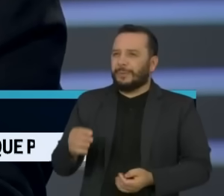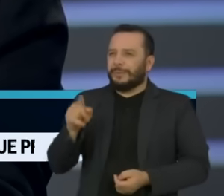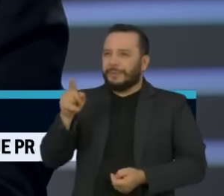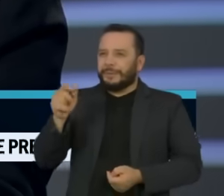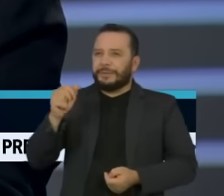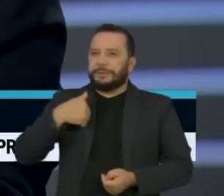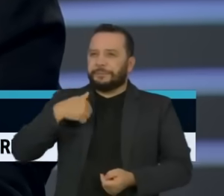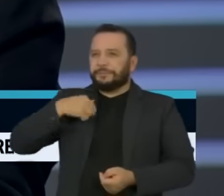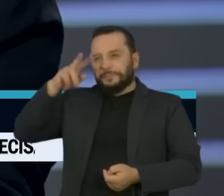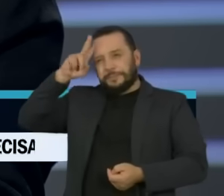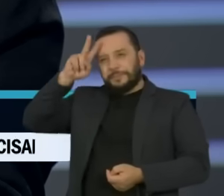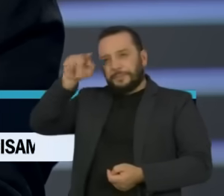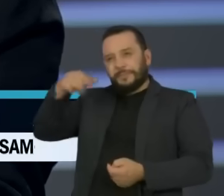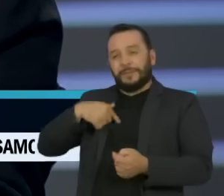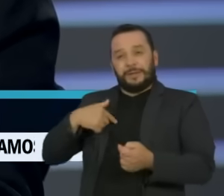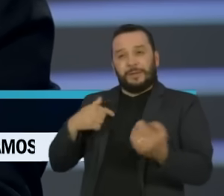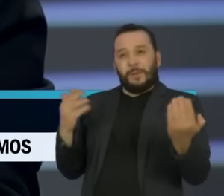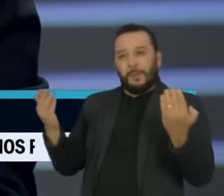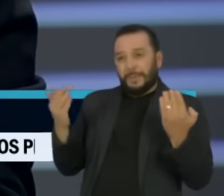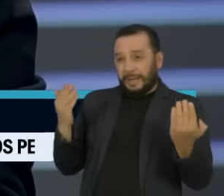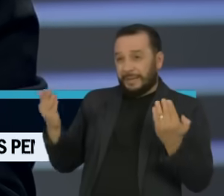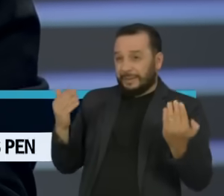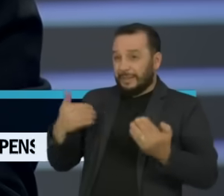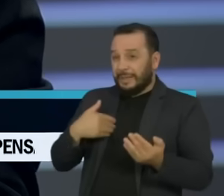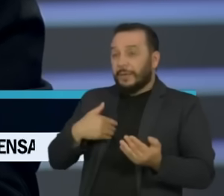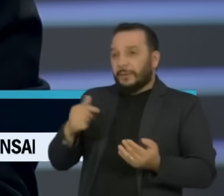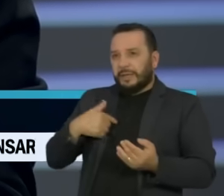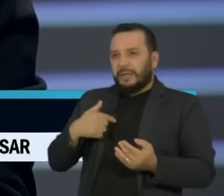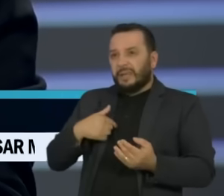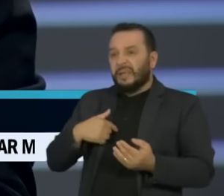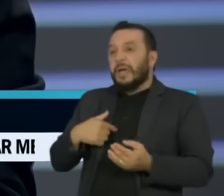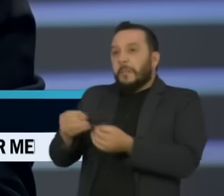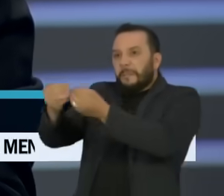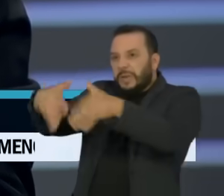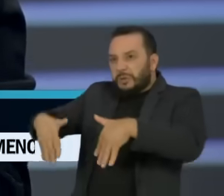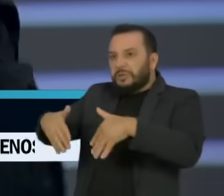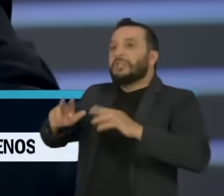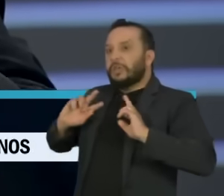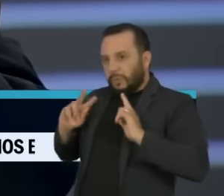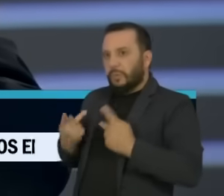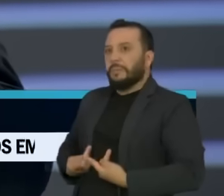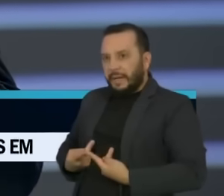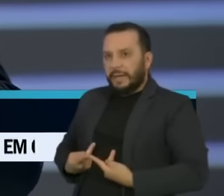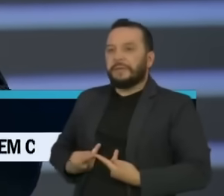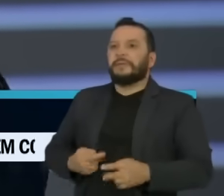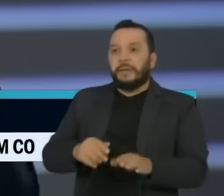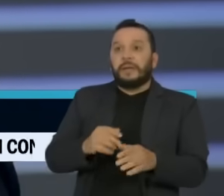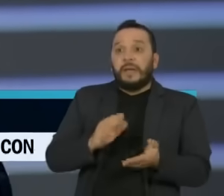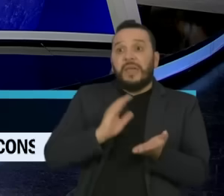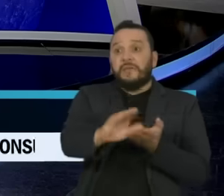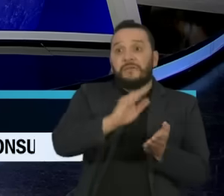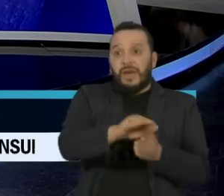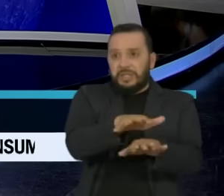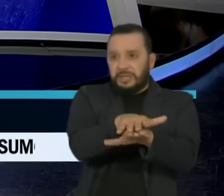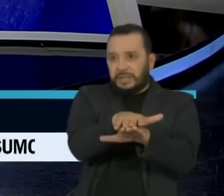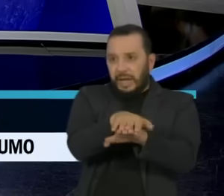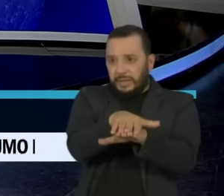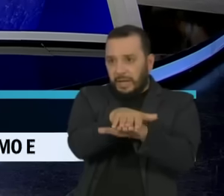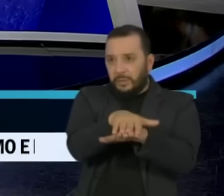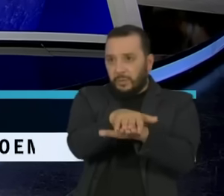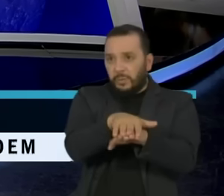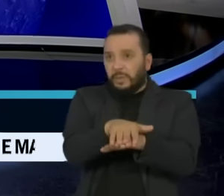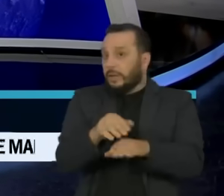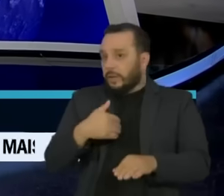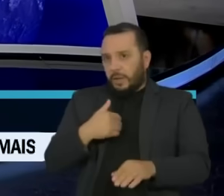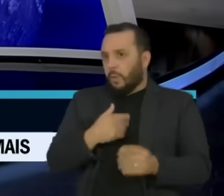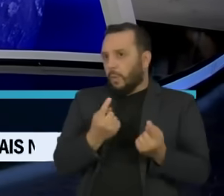situação, essa analogia que você fez, tipo, investe em tartaruga, que também nada contra, antes que alguém ache que a gente está falando mal de tartarugas. Eu tenho muita... Hoje a